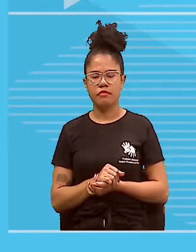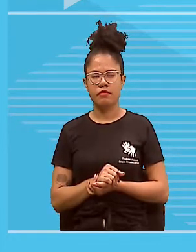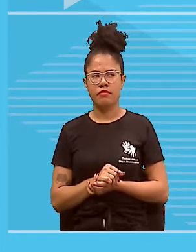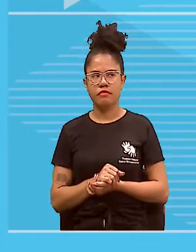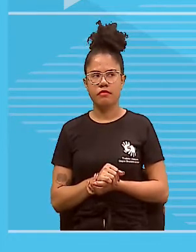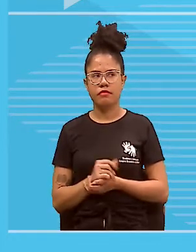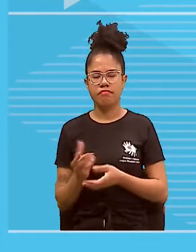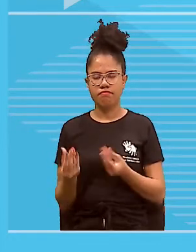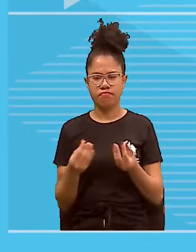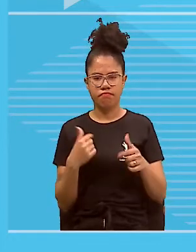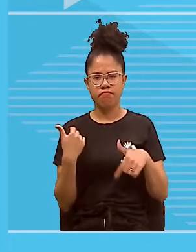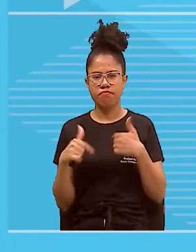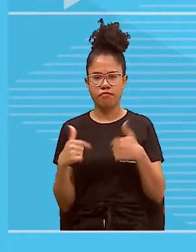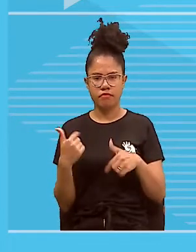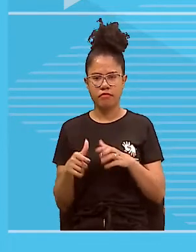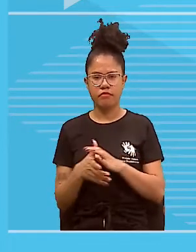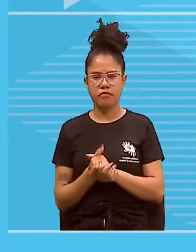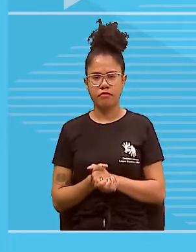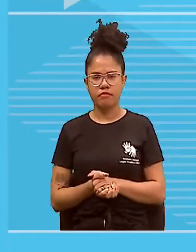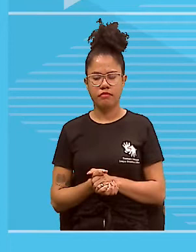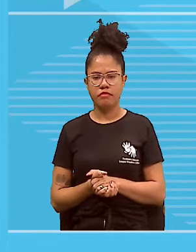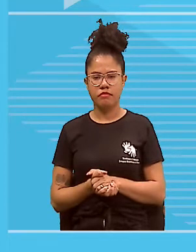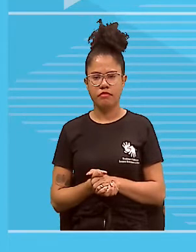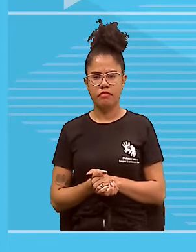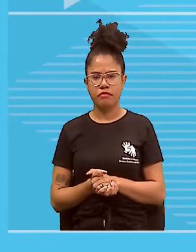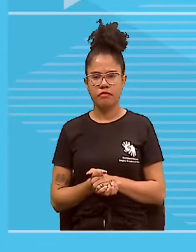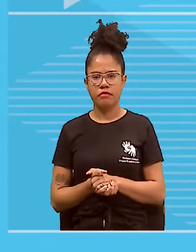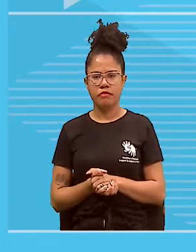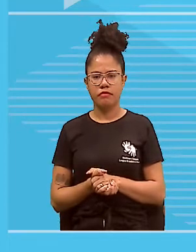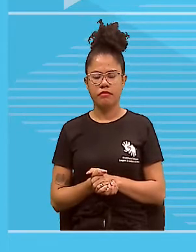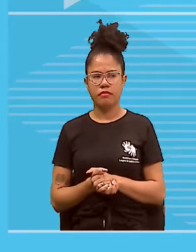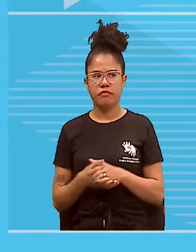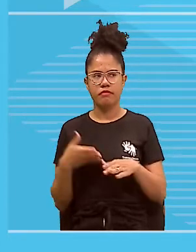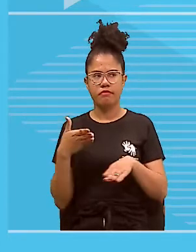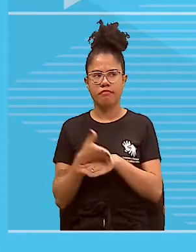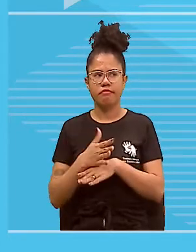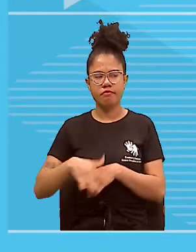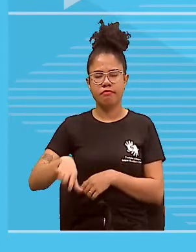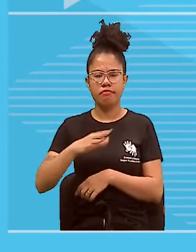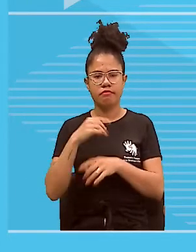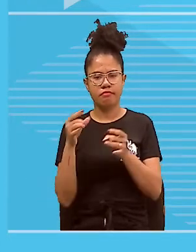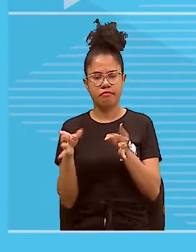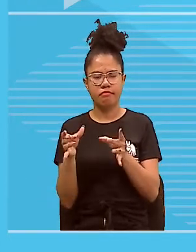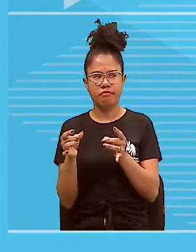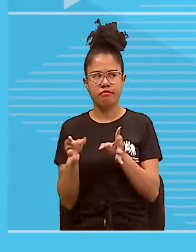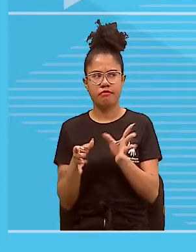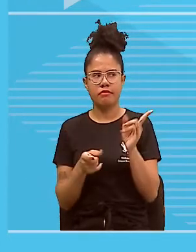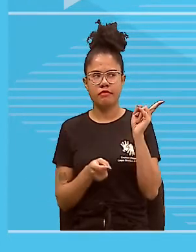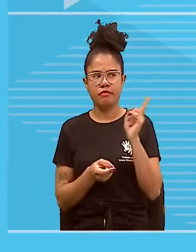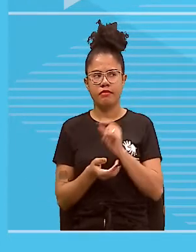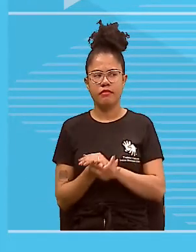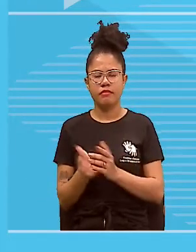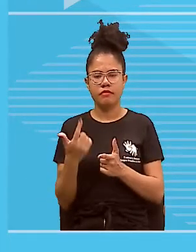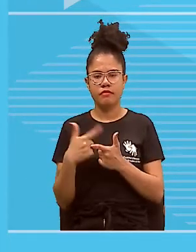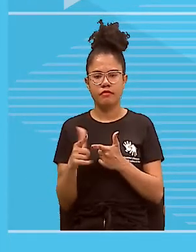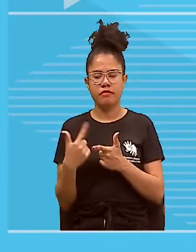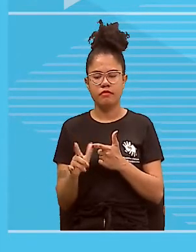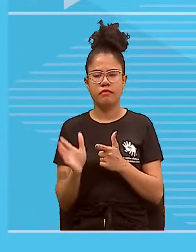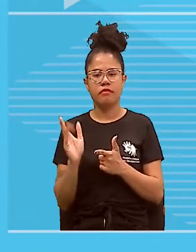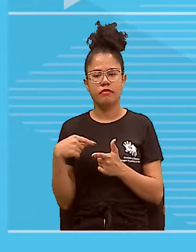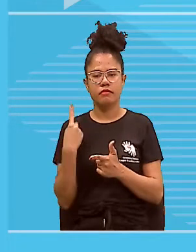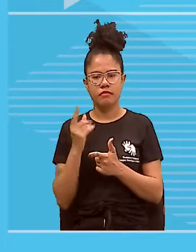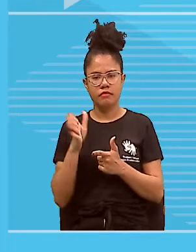muitos trabalhadores muitos vão por setor de comércio por setor de serviços é E aí os problemas que